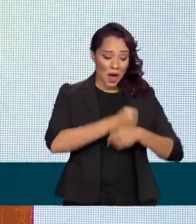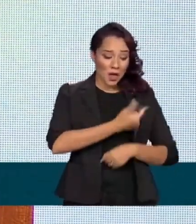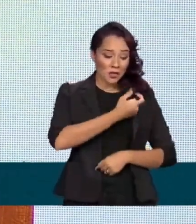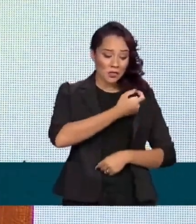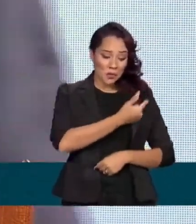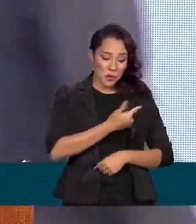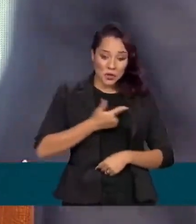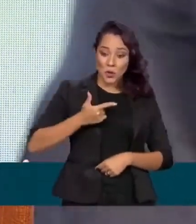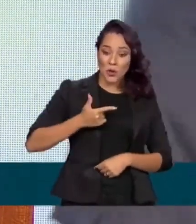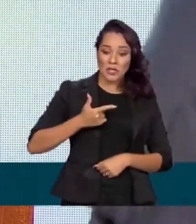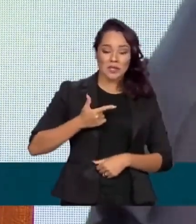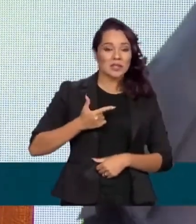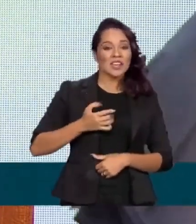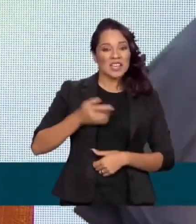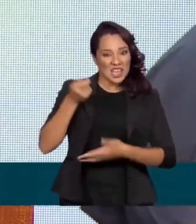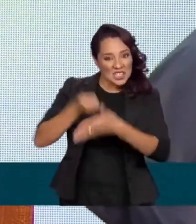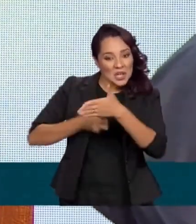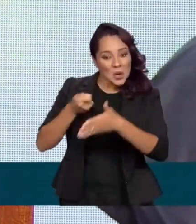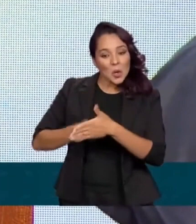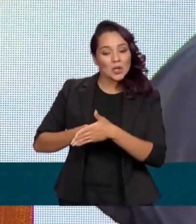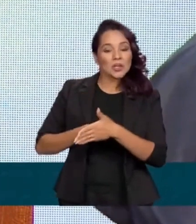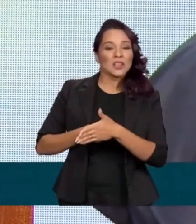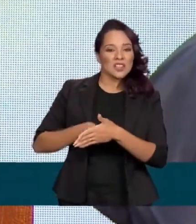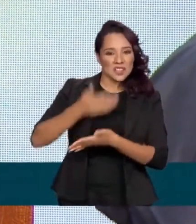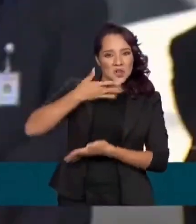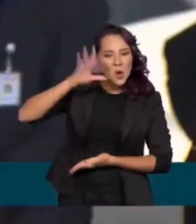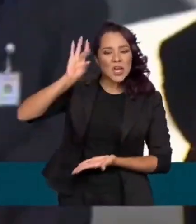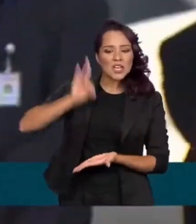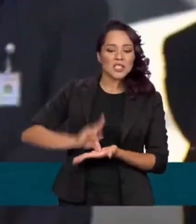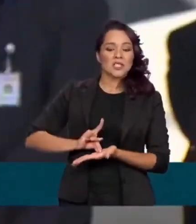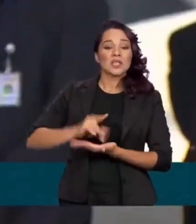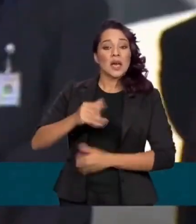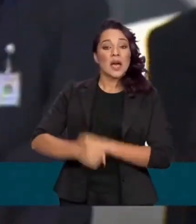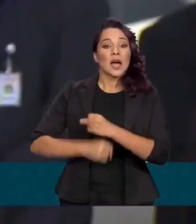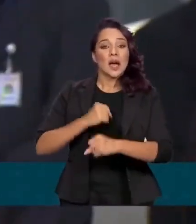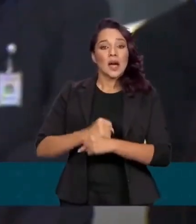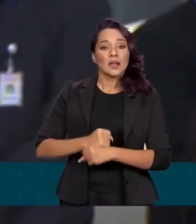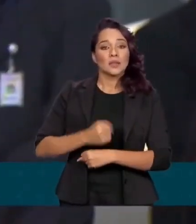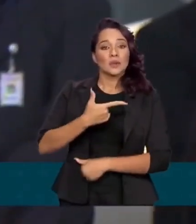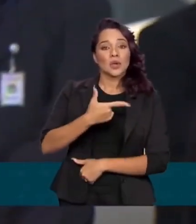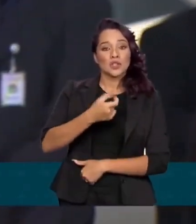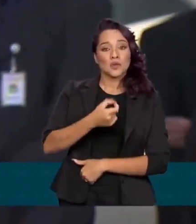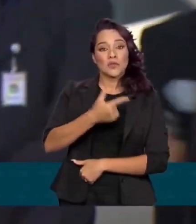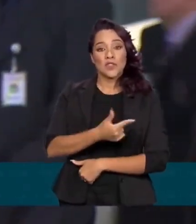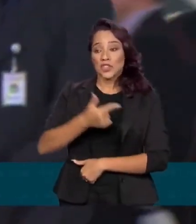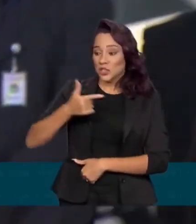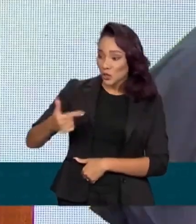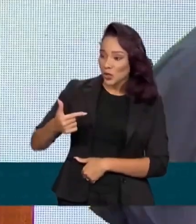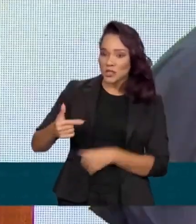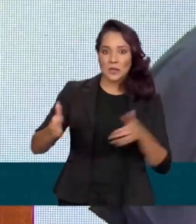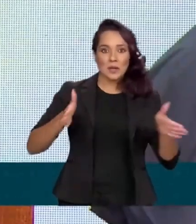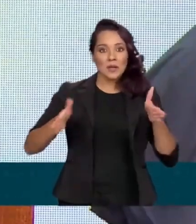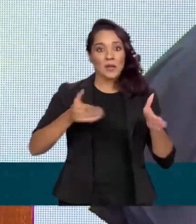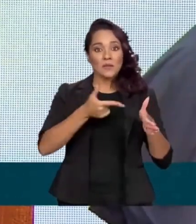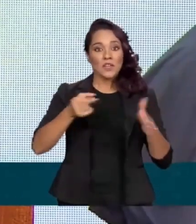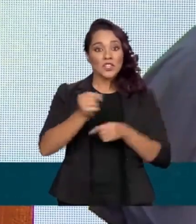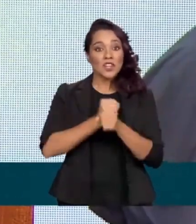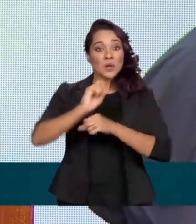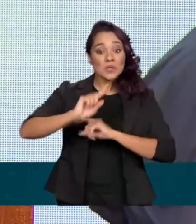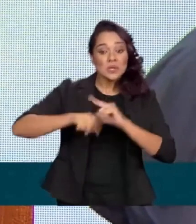2002 e essa luta se concretiza em 2022, 20 anos